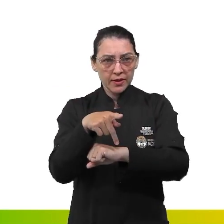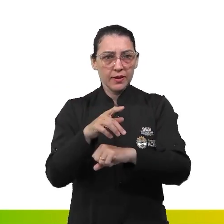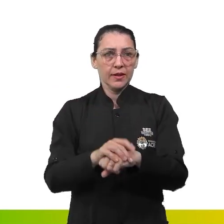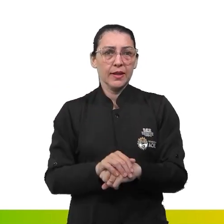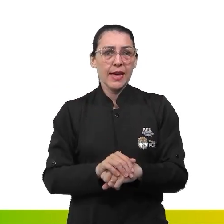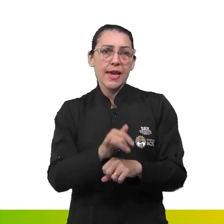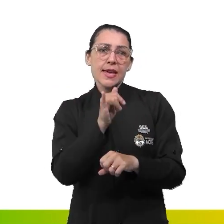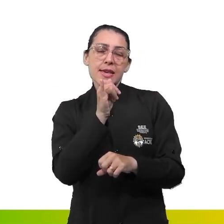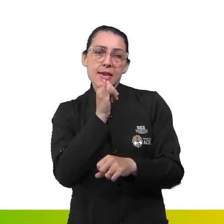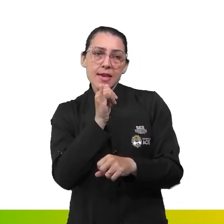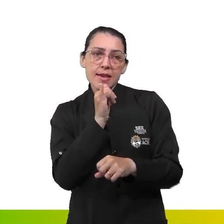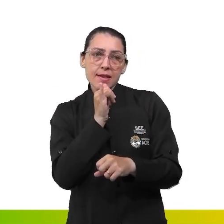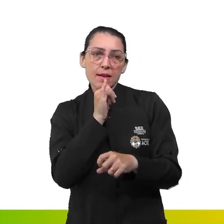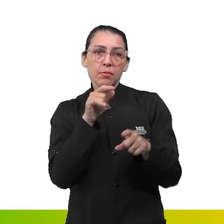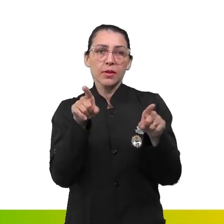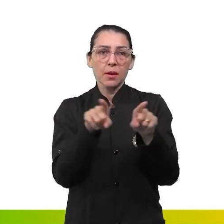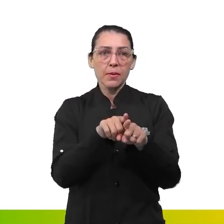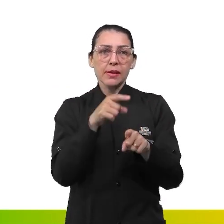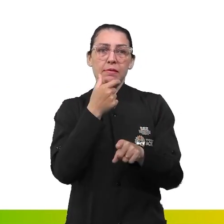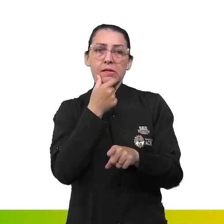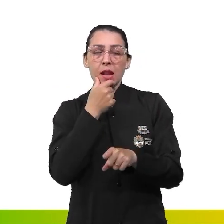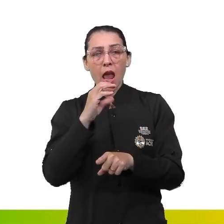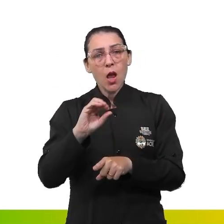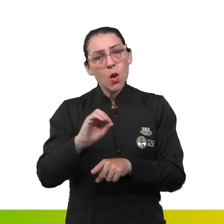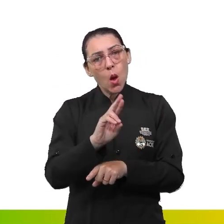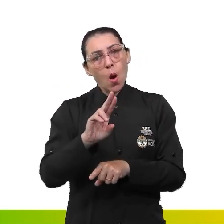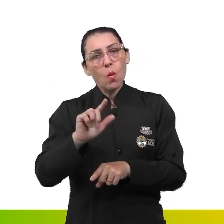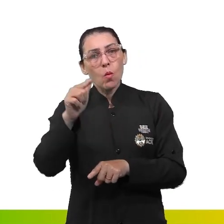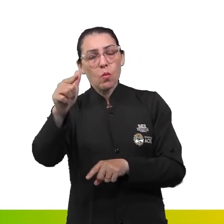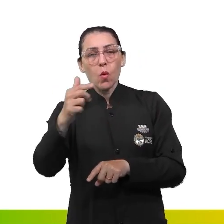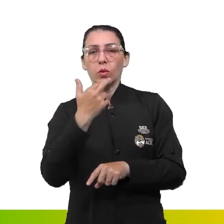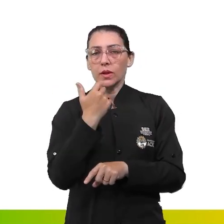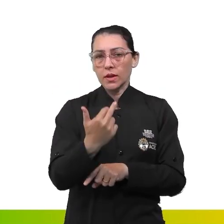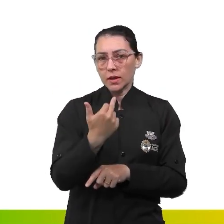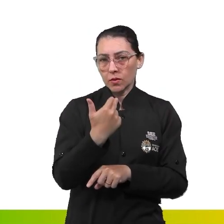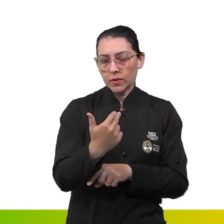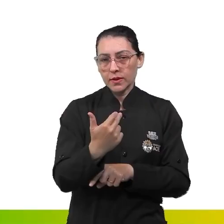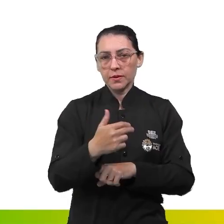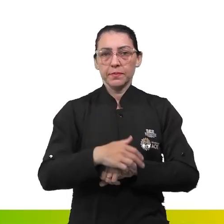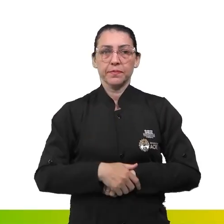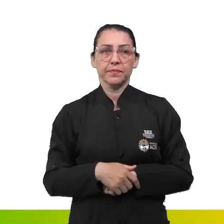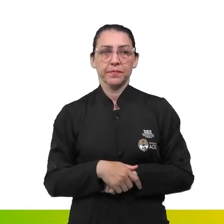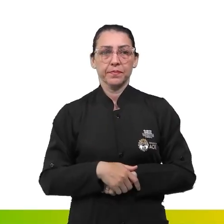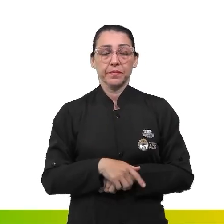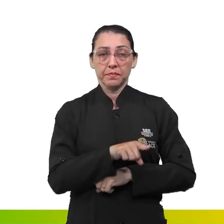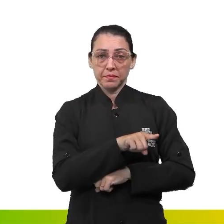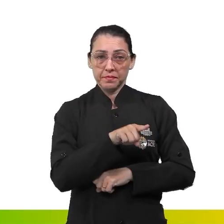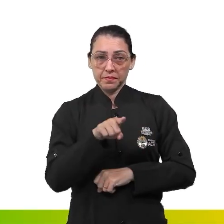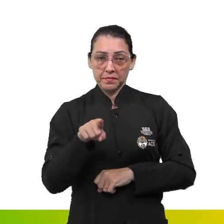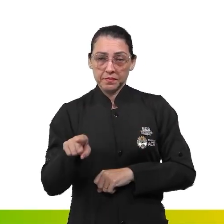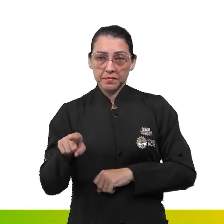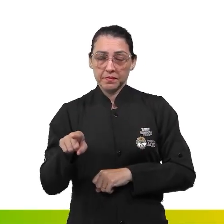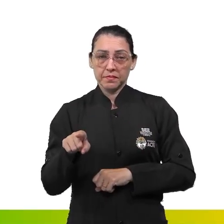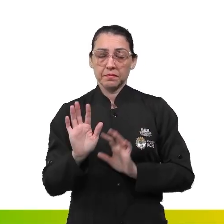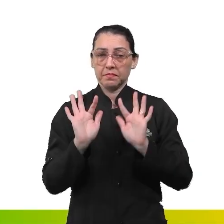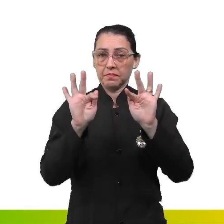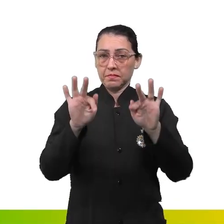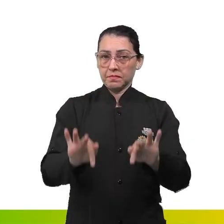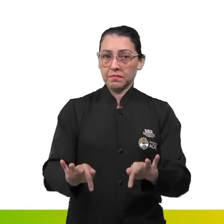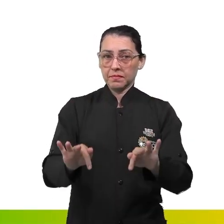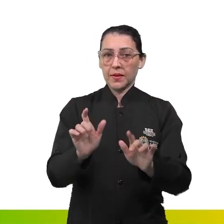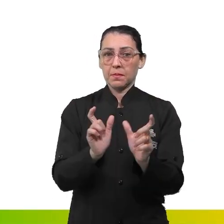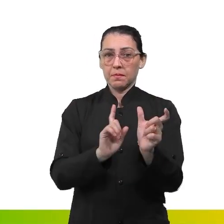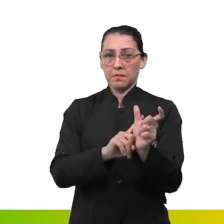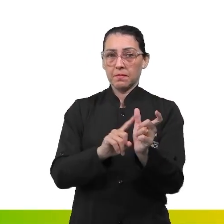dia e exemplos de estrangeirismos em inglês e outras línguas. E aqui para vocês, para finalizar,